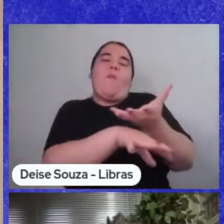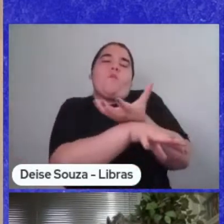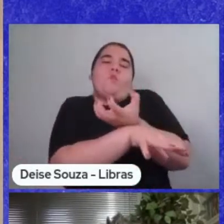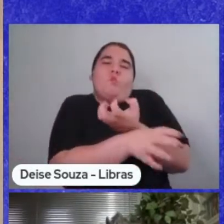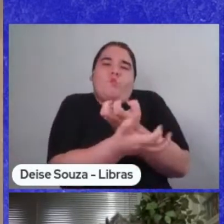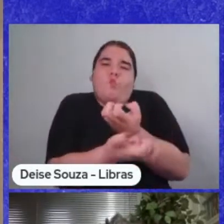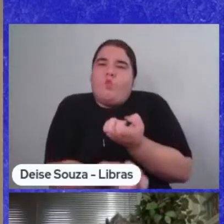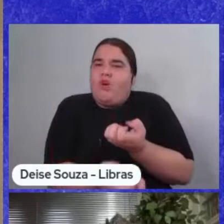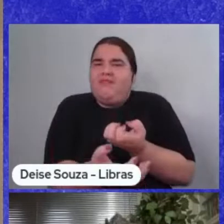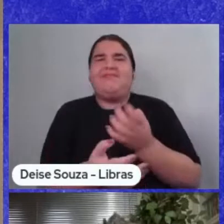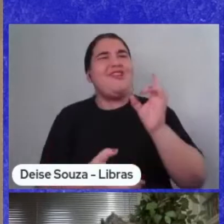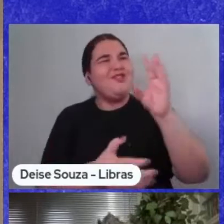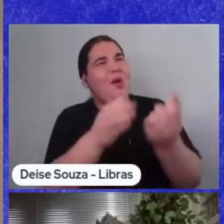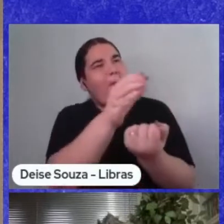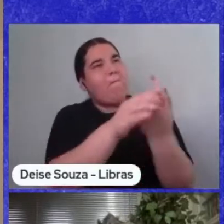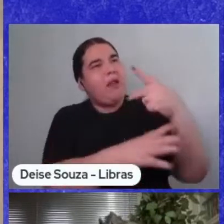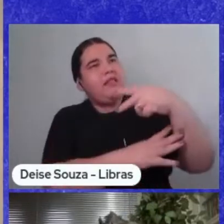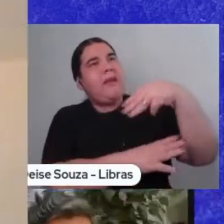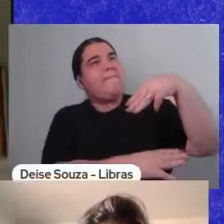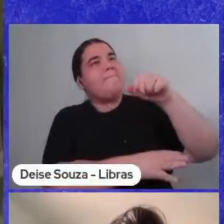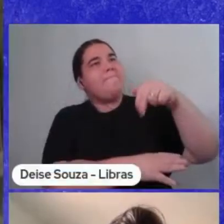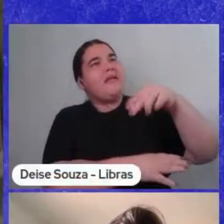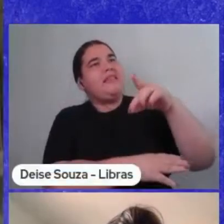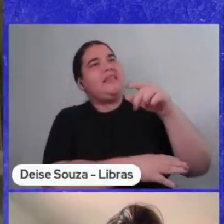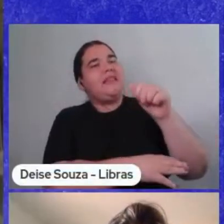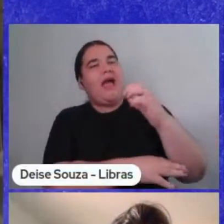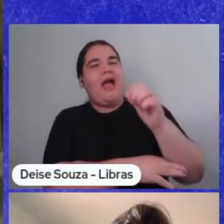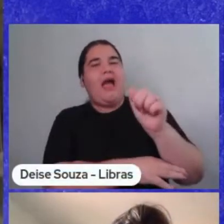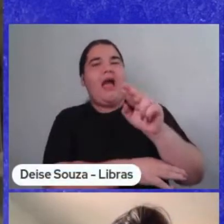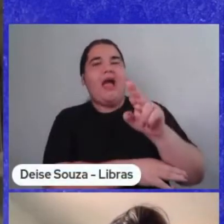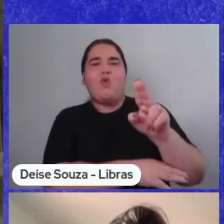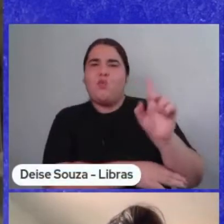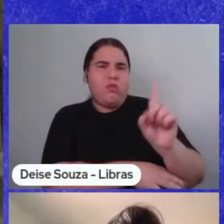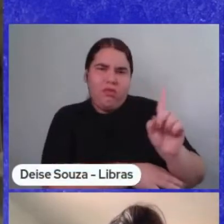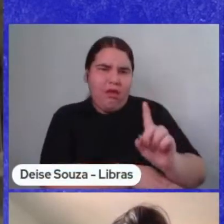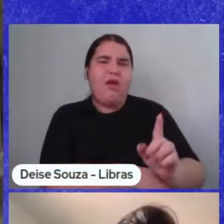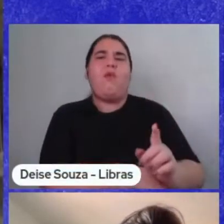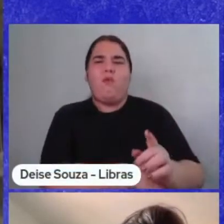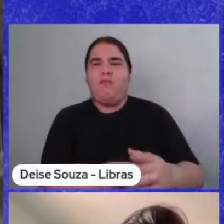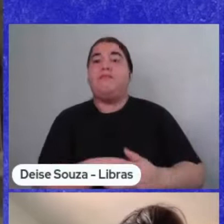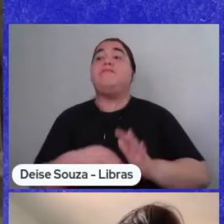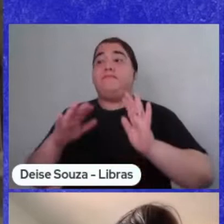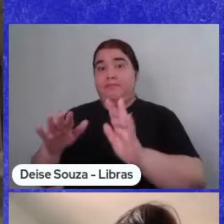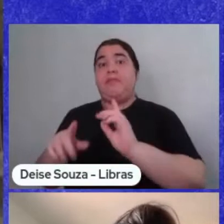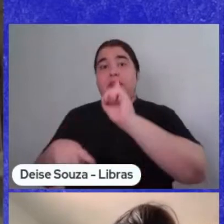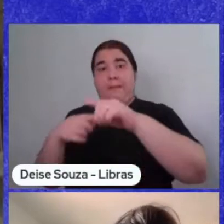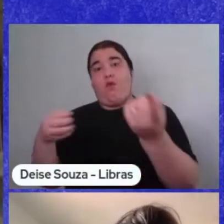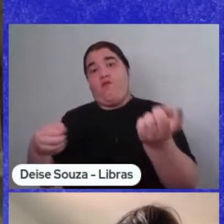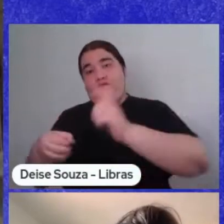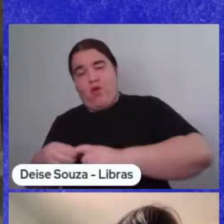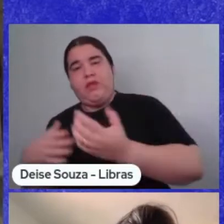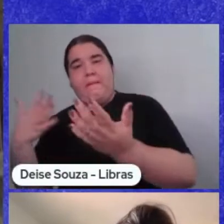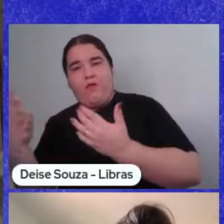mandacaru, não. Muito bem, muito bem. Bom, daqui a pouco a gente volta para falar mais do Neo Sertão também,